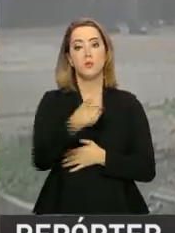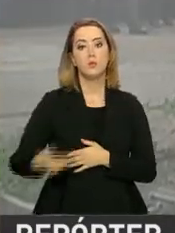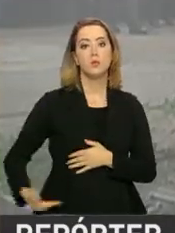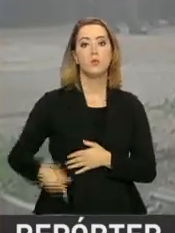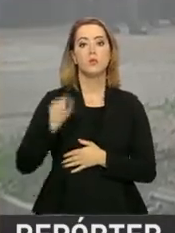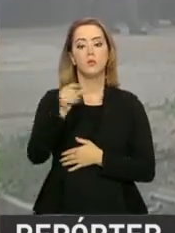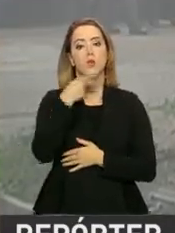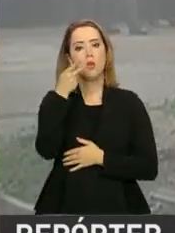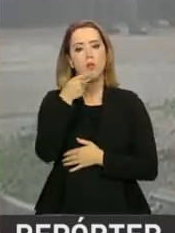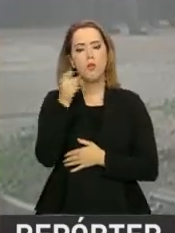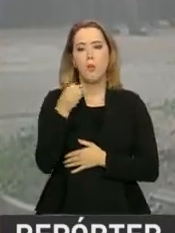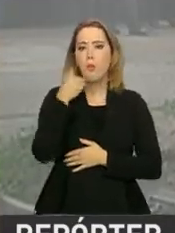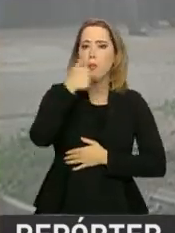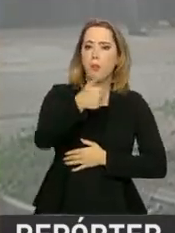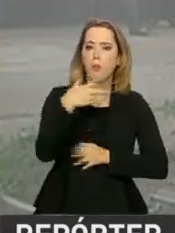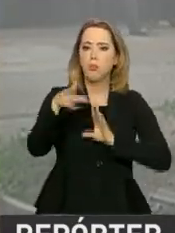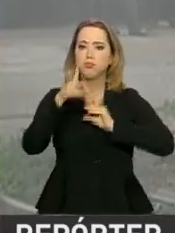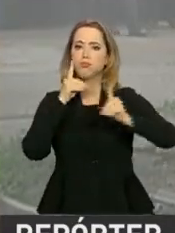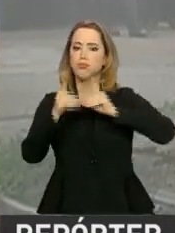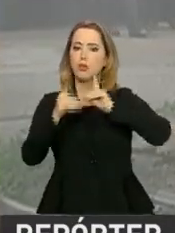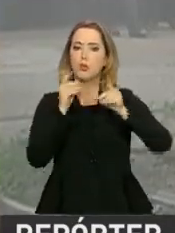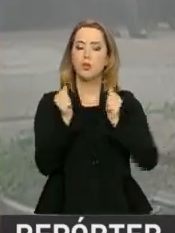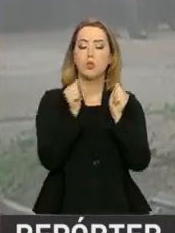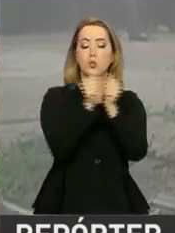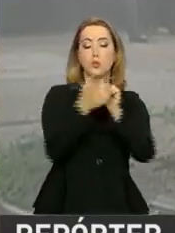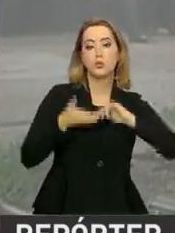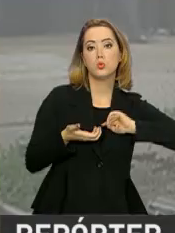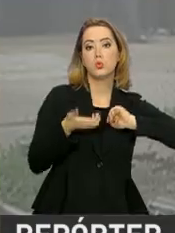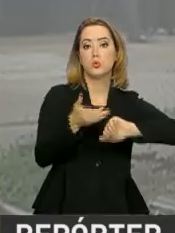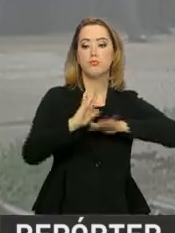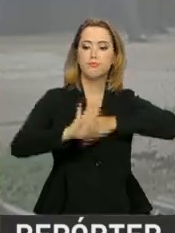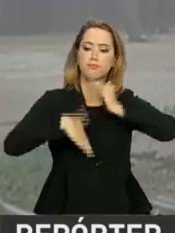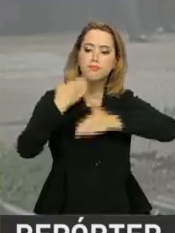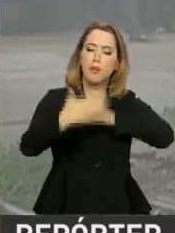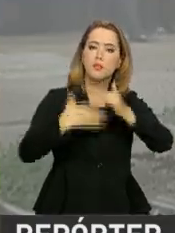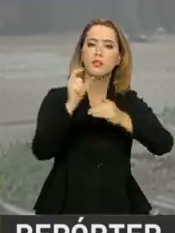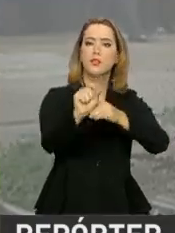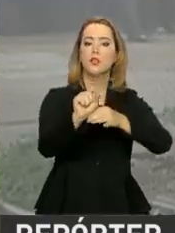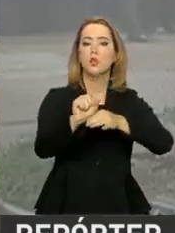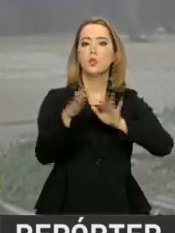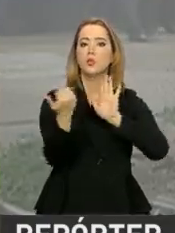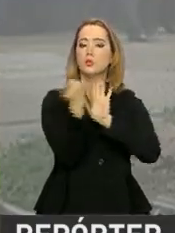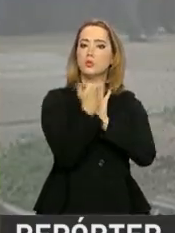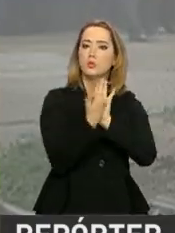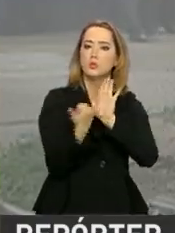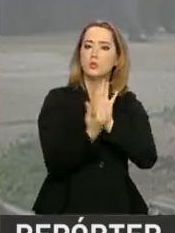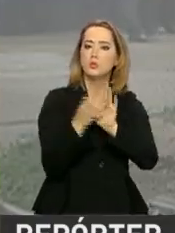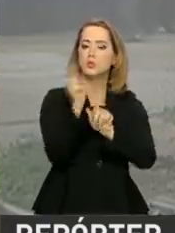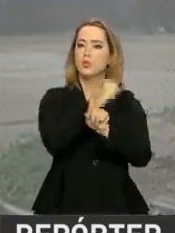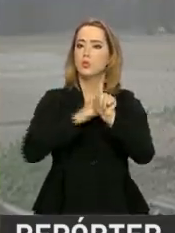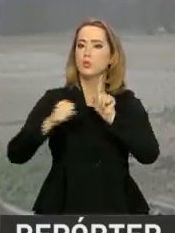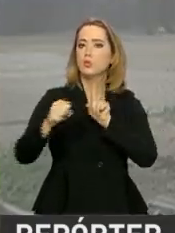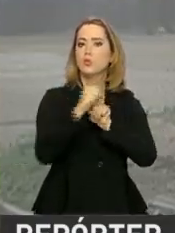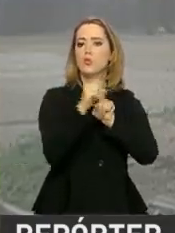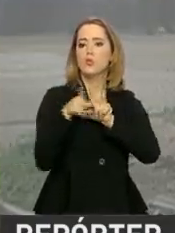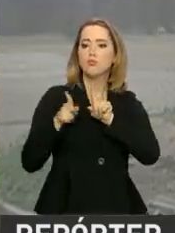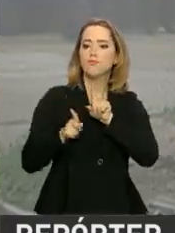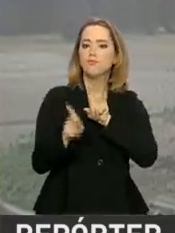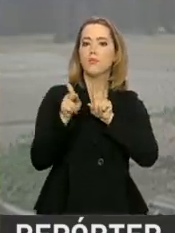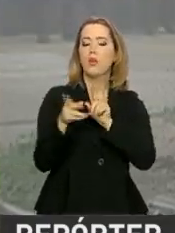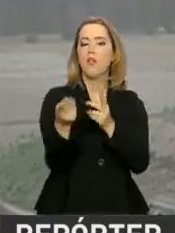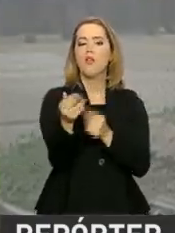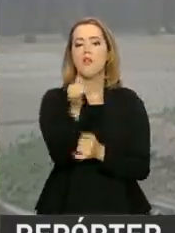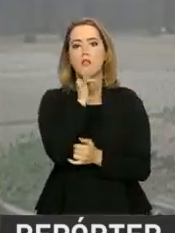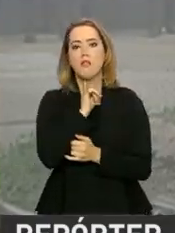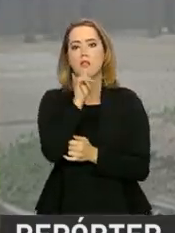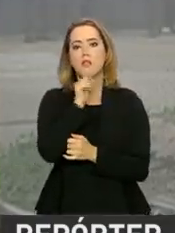o bom diálogo com o Congresso Nacional, a manutenção e aprimoramento dos programas sociais que dão certo, como o Bolsa